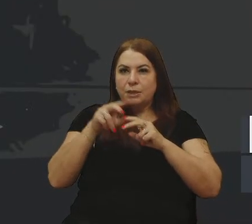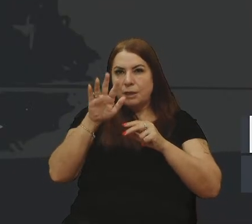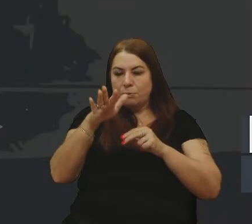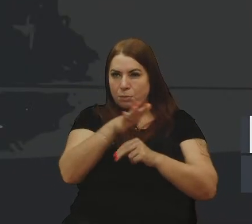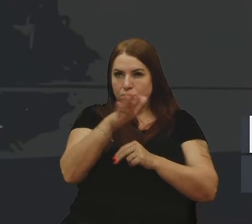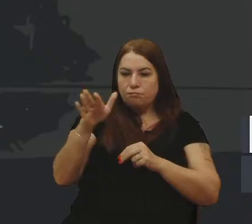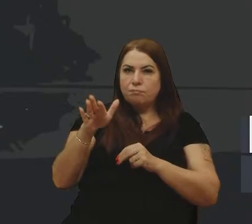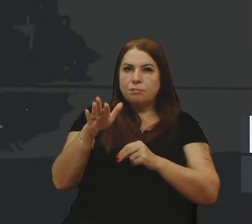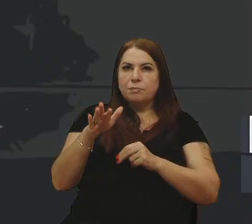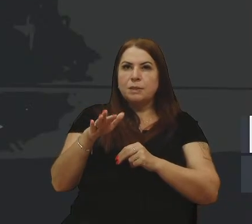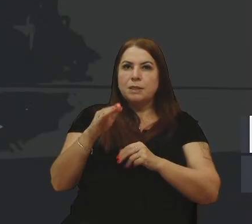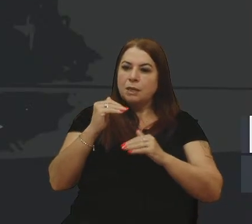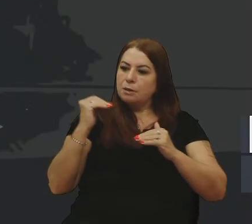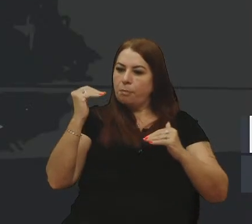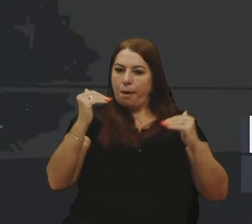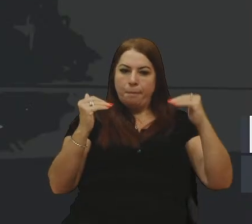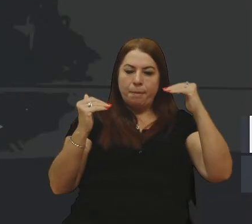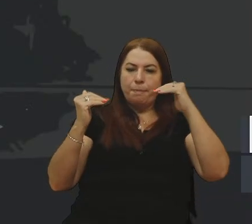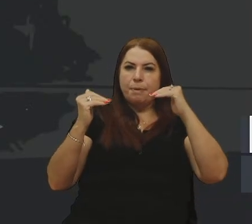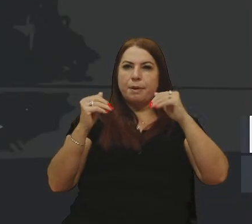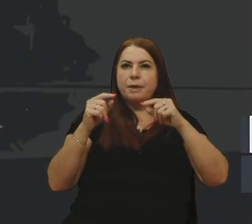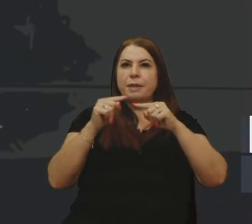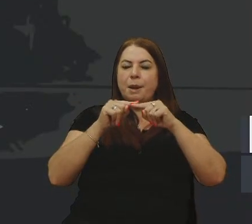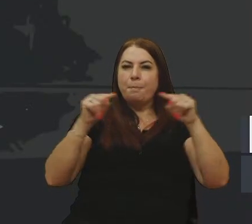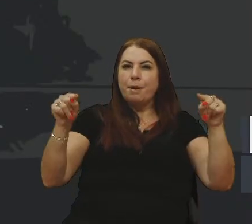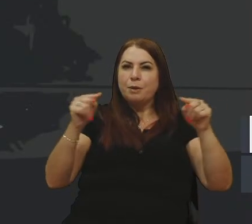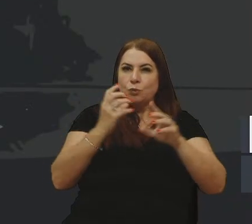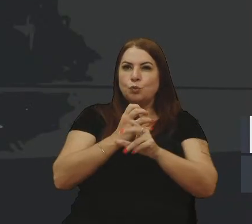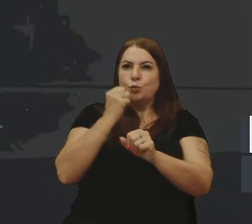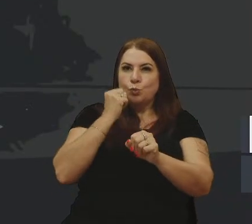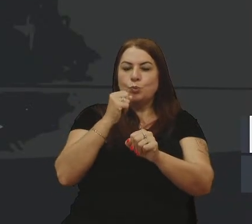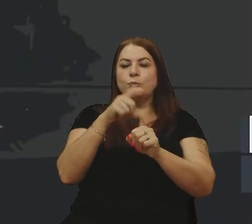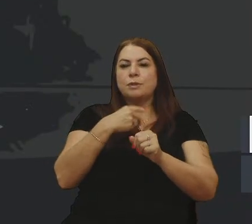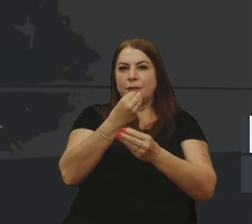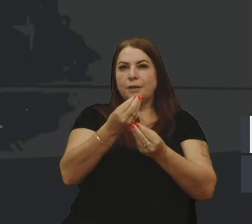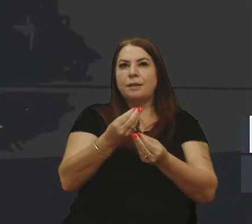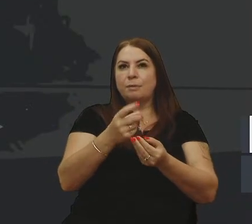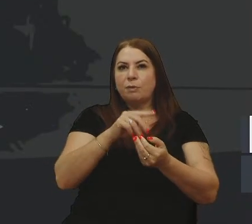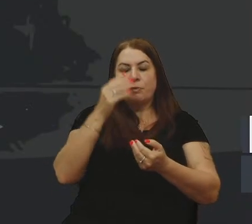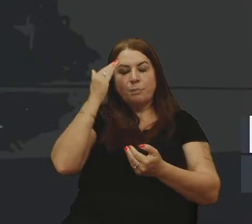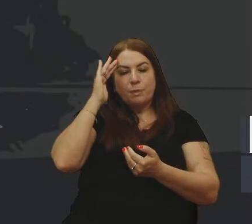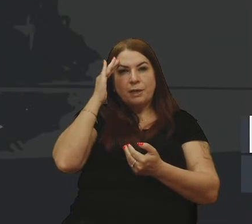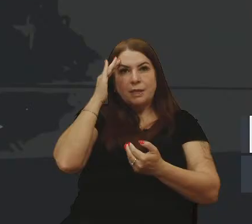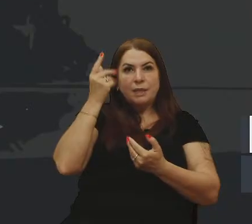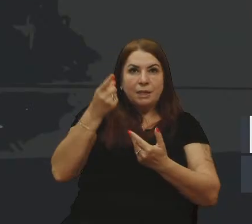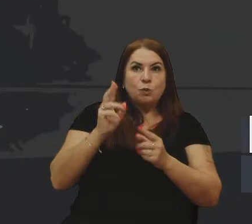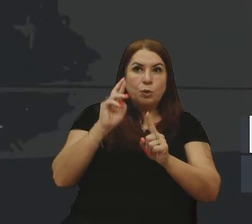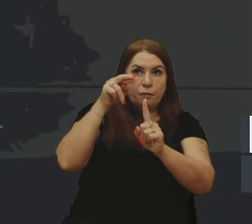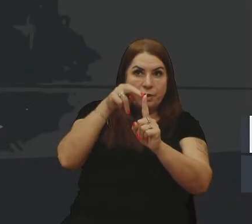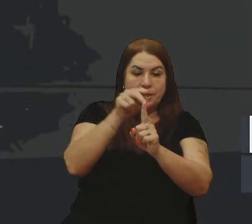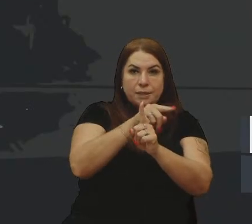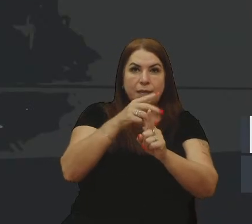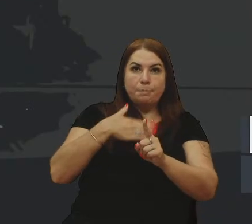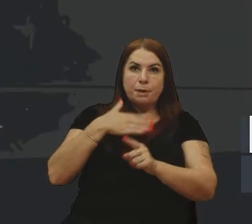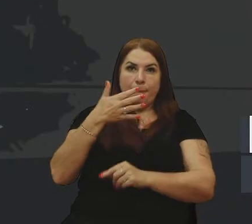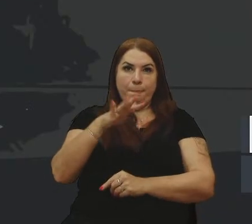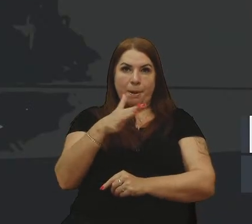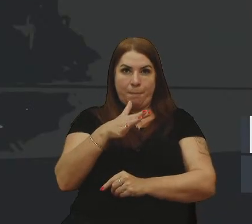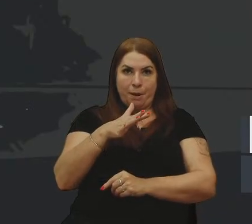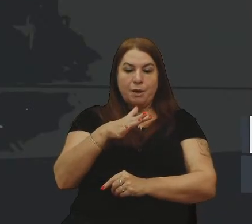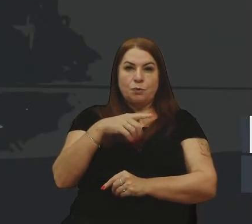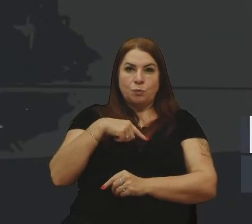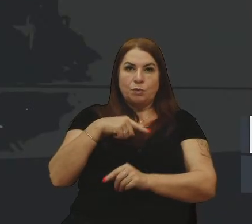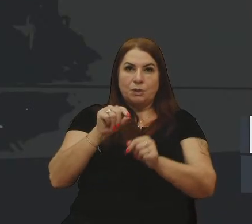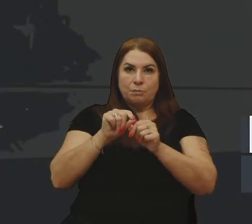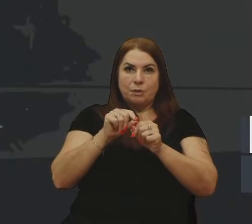nesses patamares. E a margem de lucro desse negócio que ele entrega, até para vocês terem um referencial, a minha média histórica, o que eu apuro